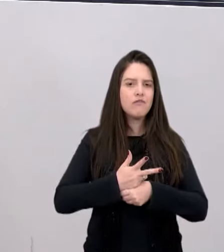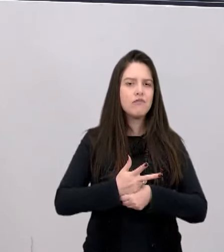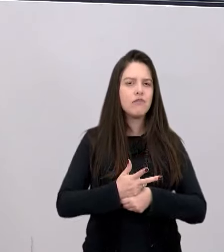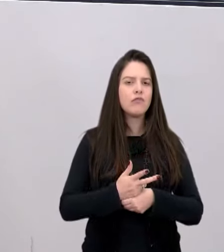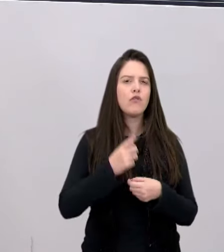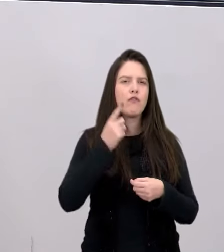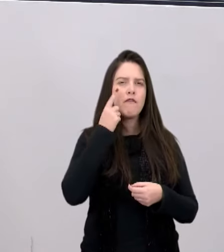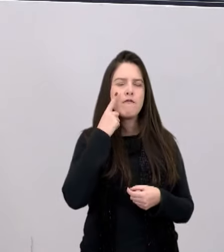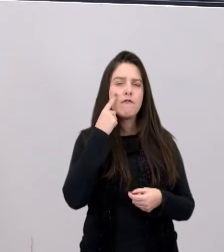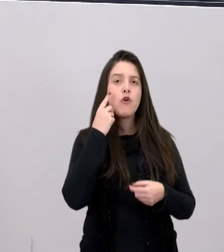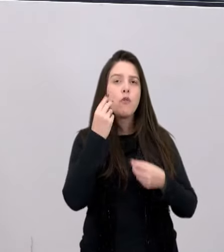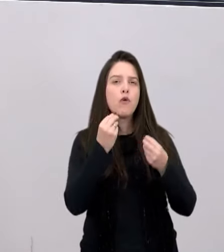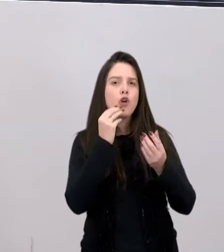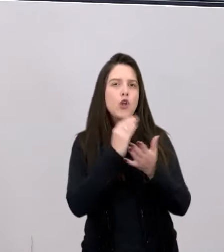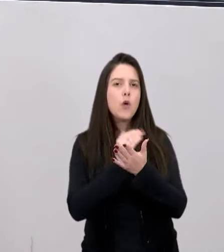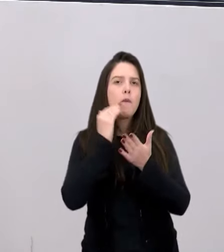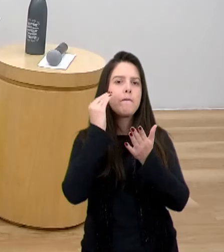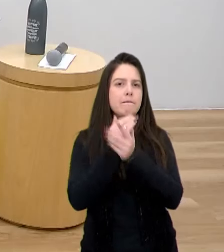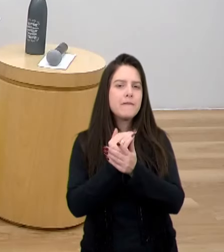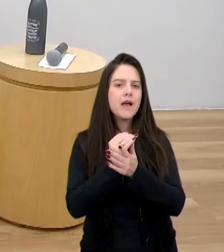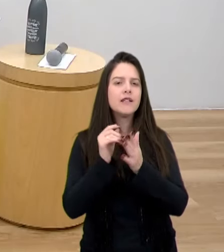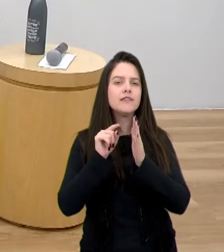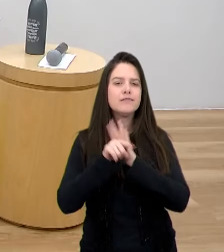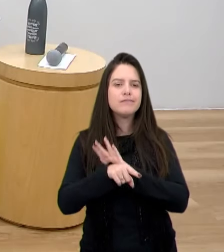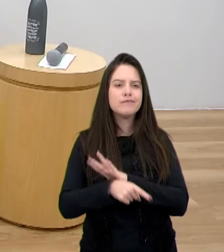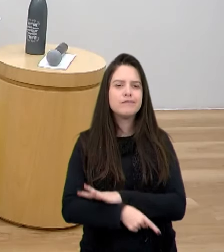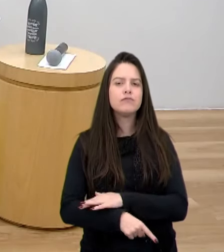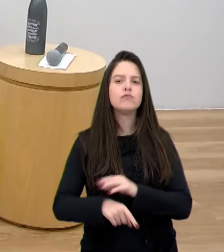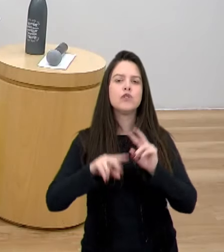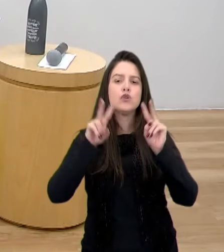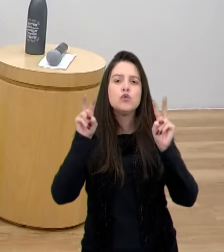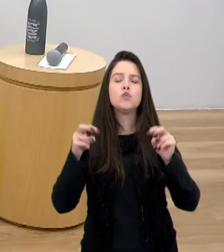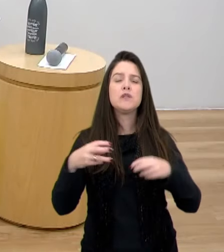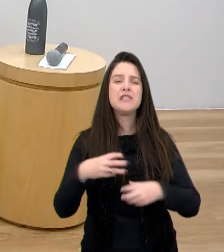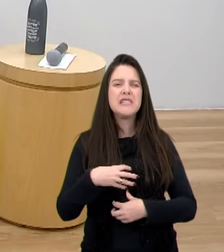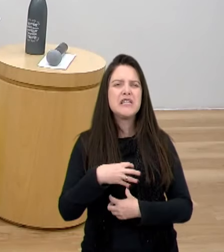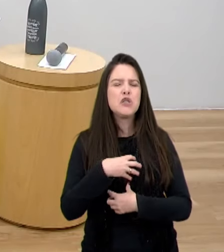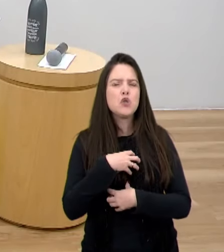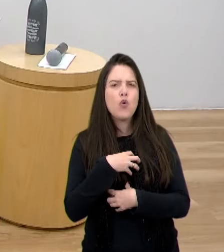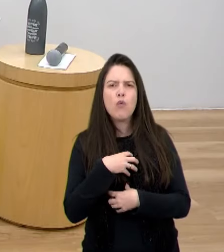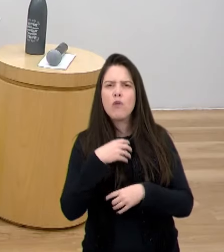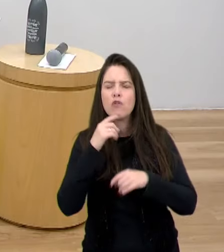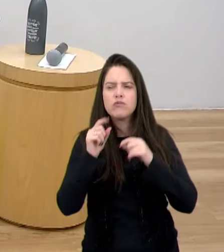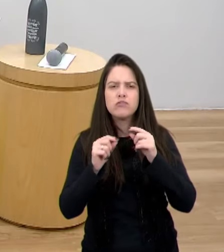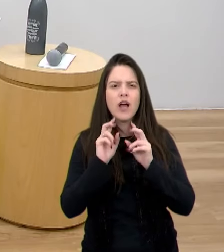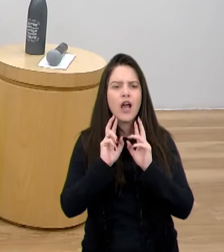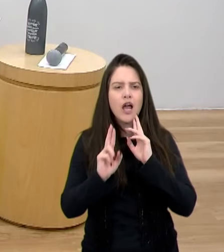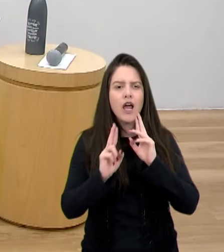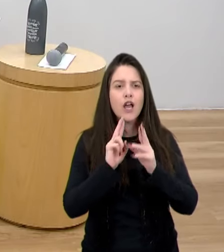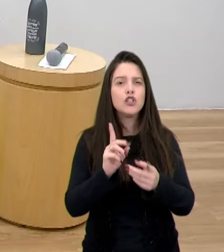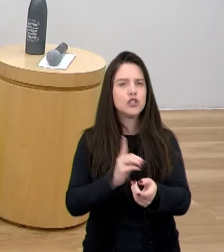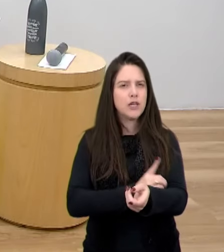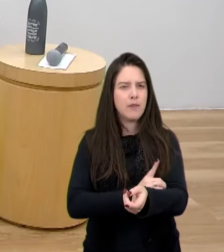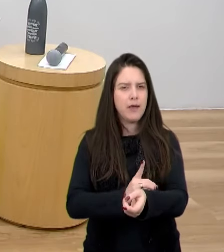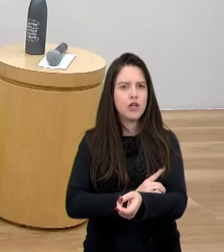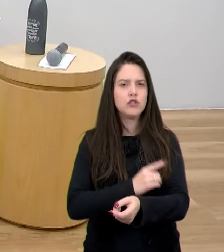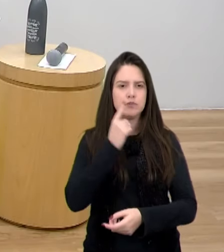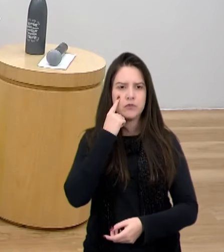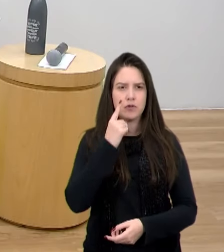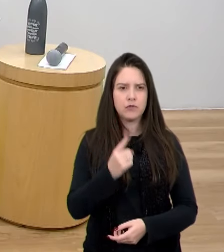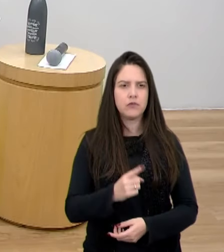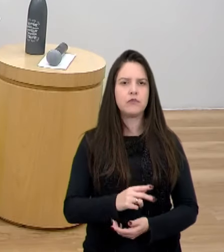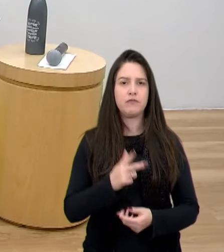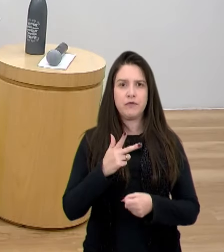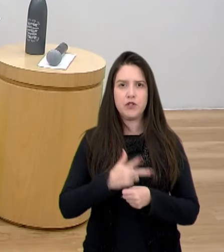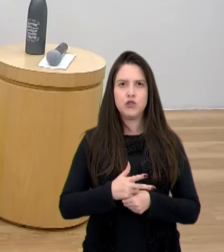ver um pouquinho mais e ressaltar um pouquinho mais a questão aí dos sintomas que são ocasionados pela diabetes. Então, pode